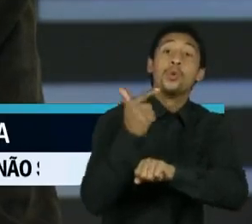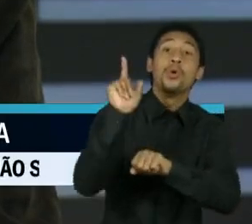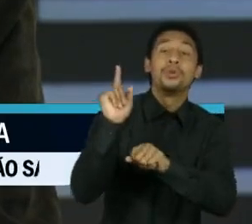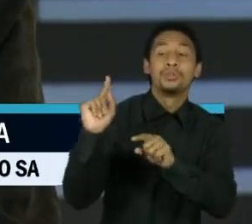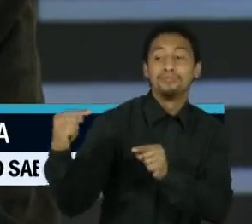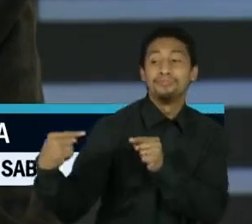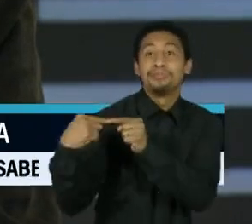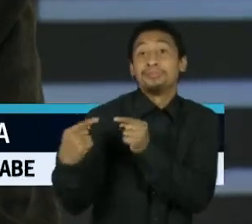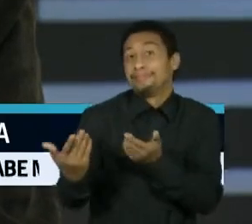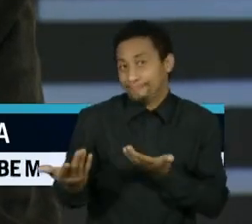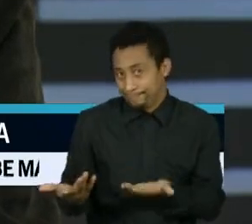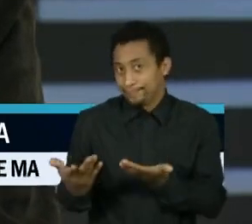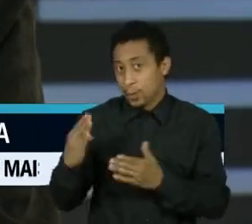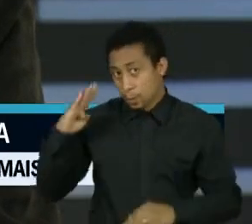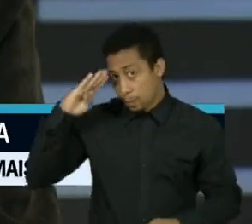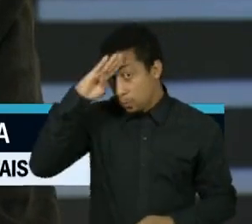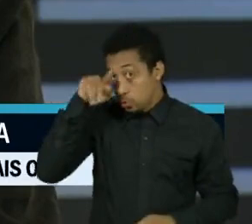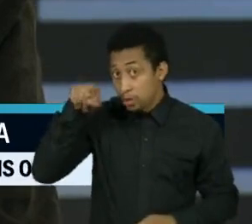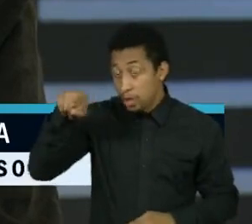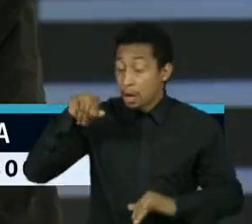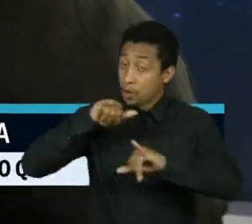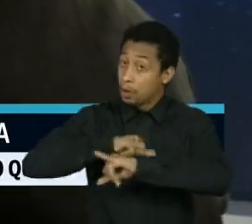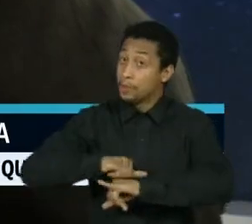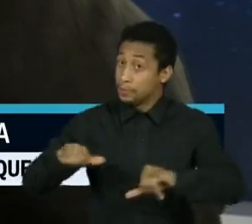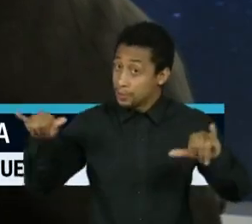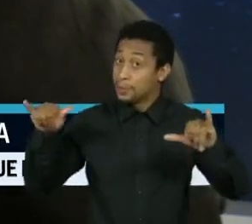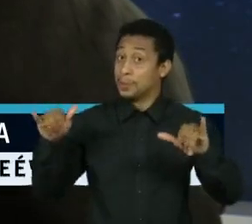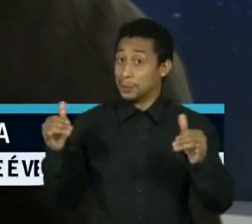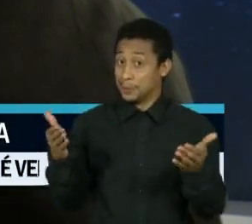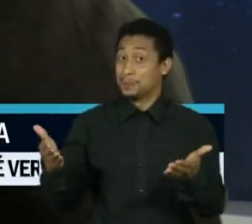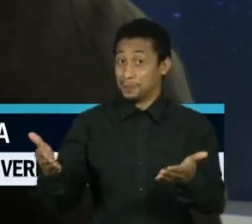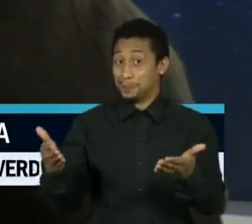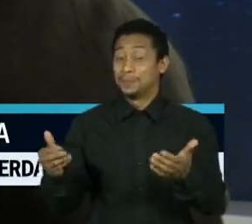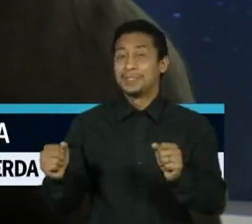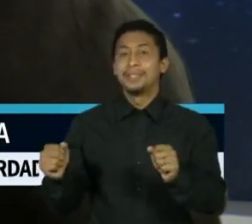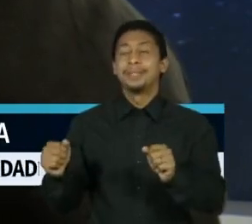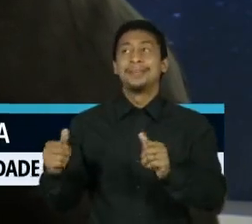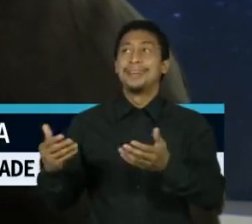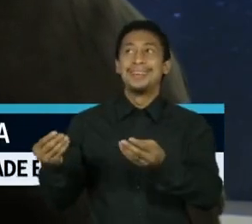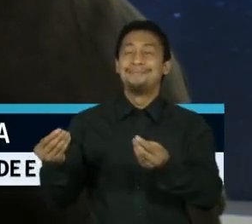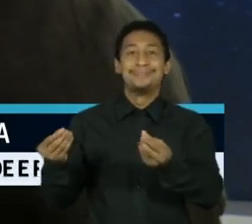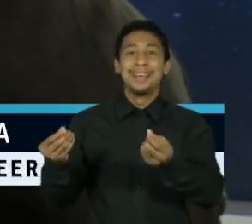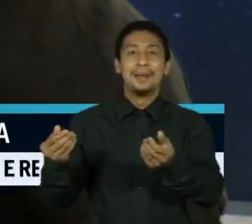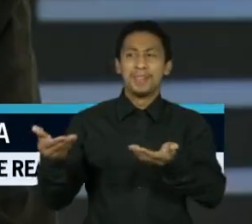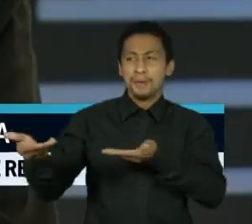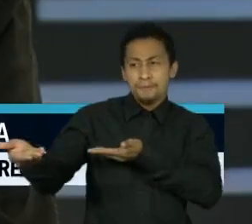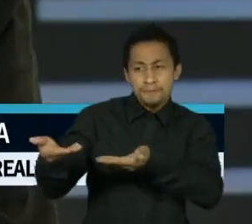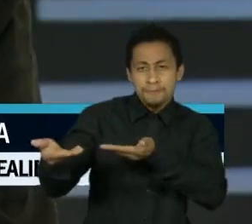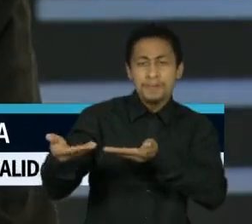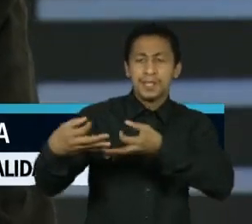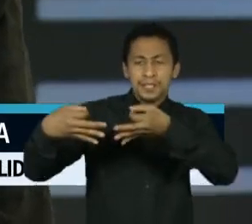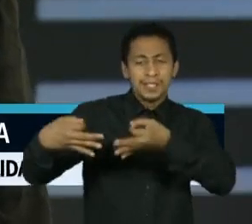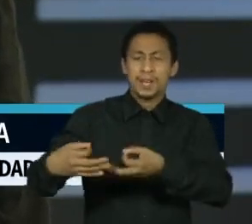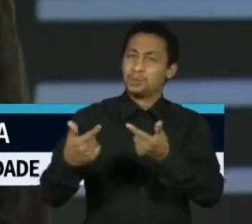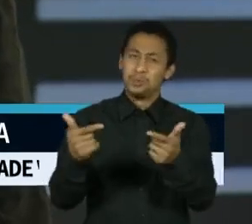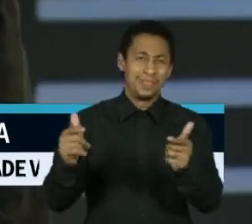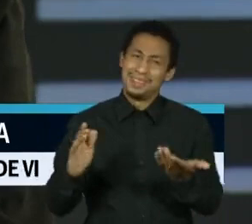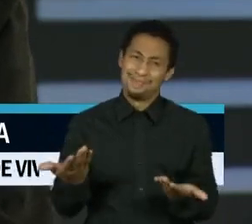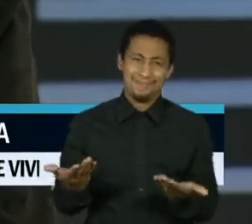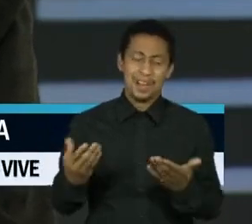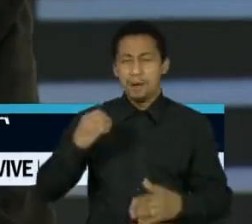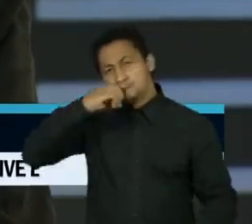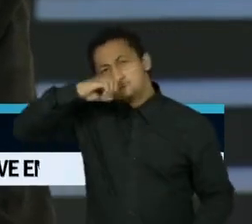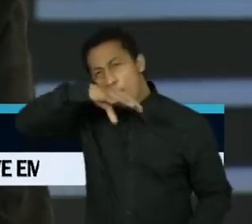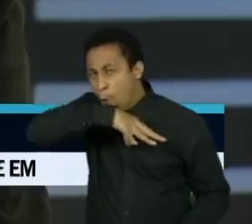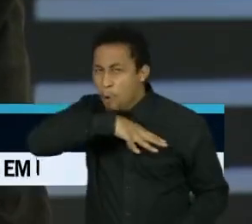o Bolsonaro, como bem disse o Pojo, não tem... a diplomacia dele é errática, é pouco